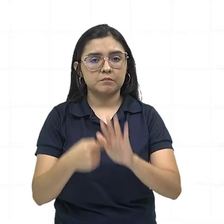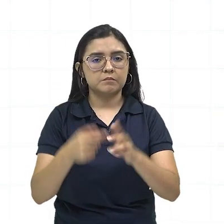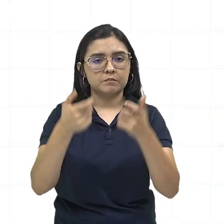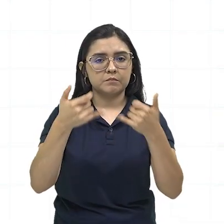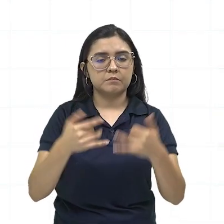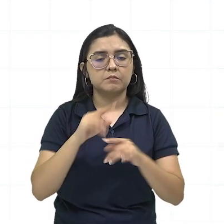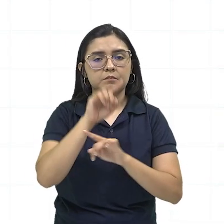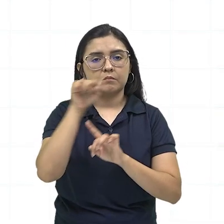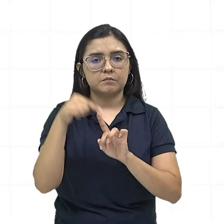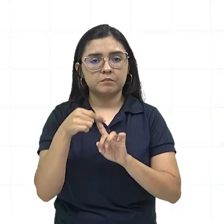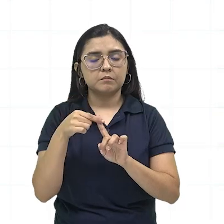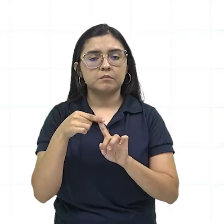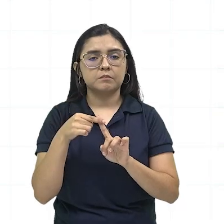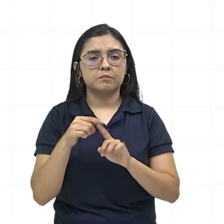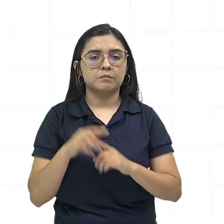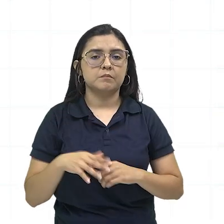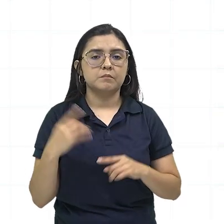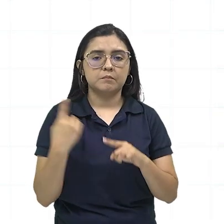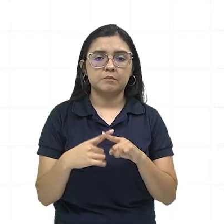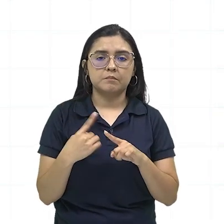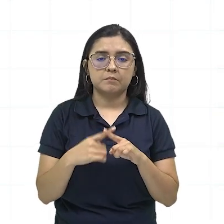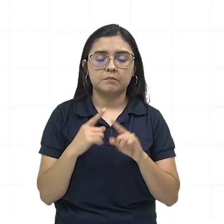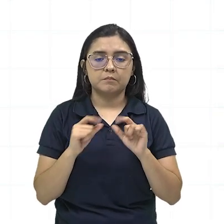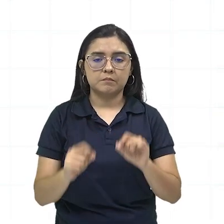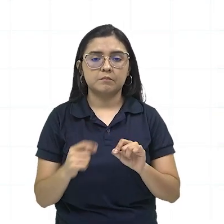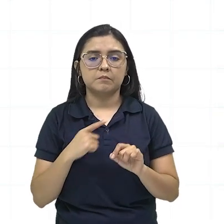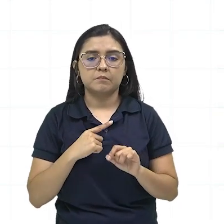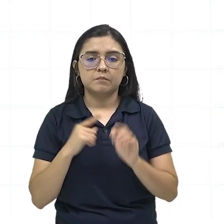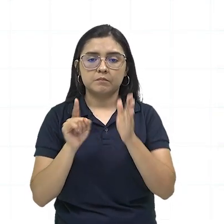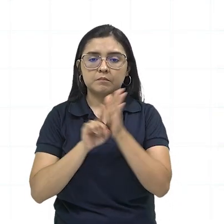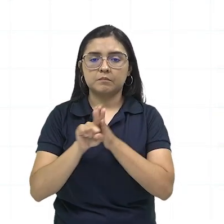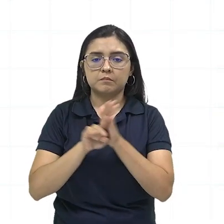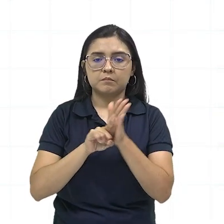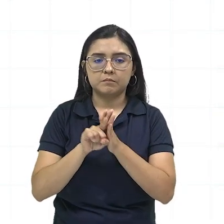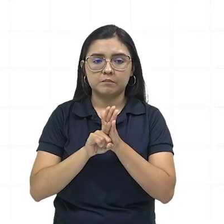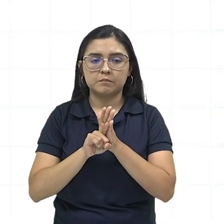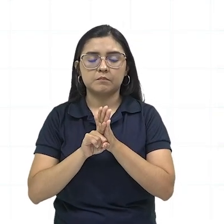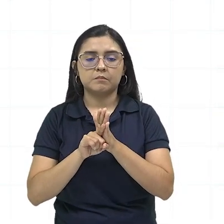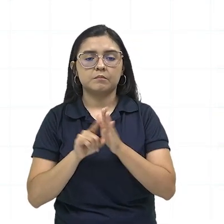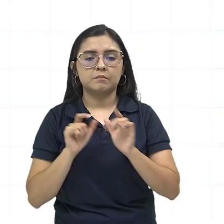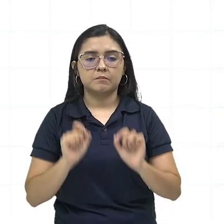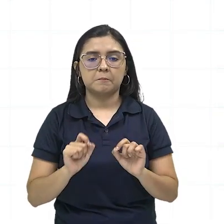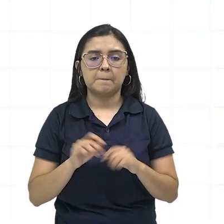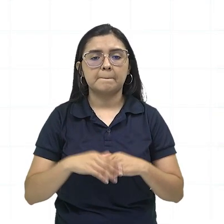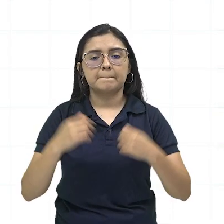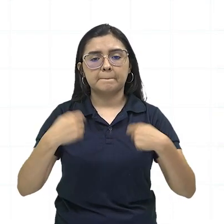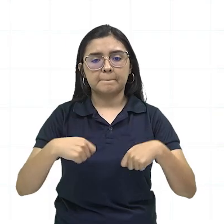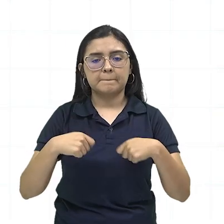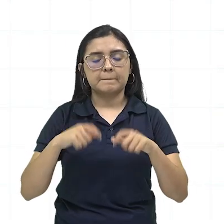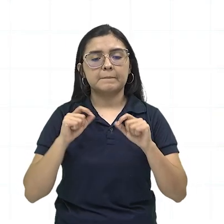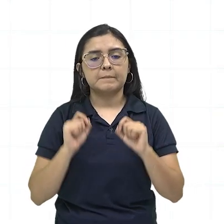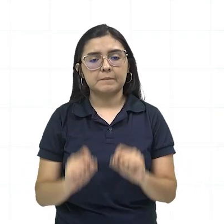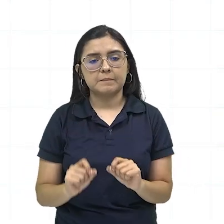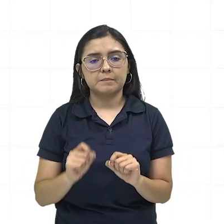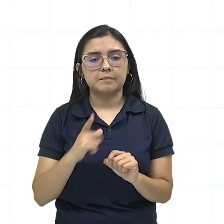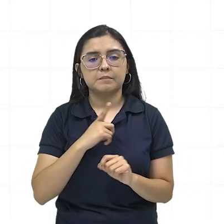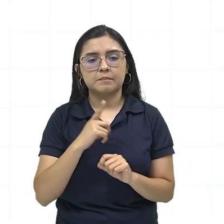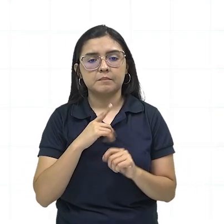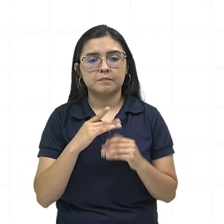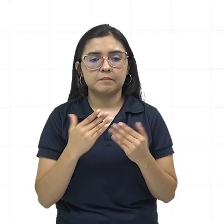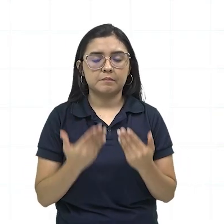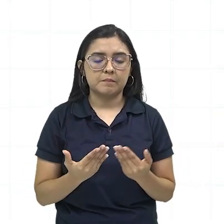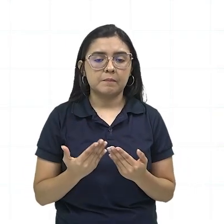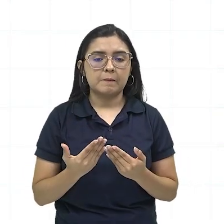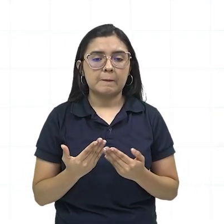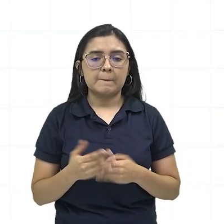esses objetivos, porque as pesquisas elas não existem de forma independente, elas precisam fazer parte de um cotidiano, elas